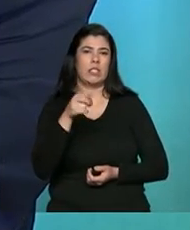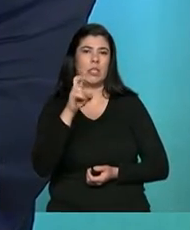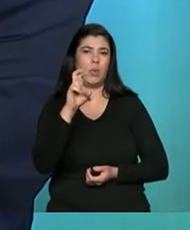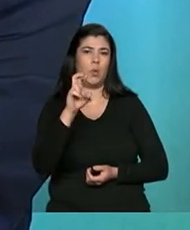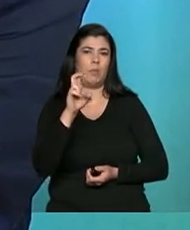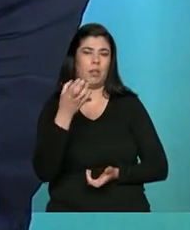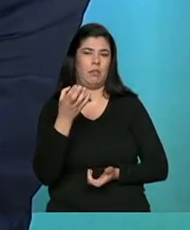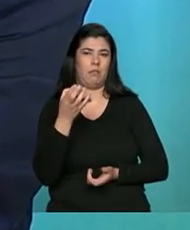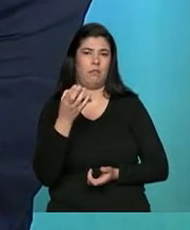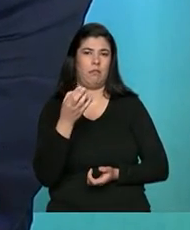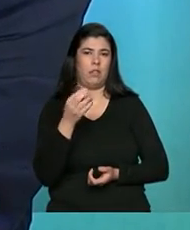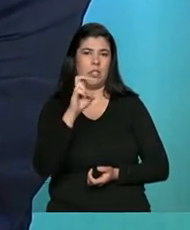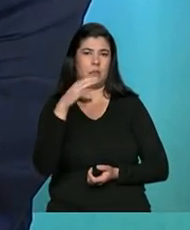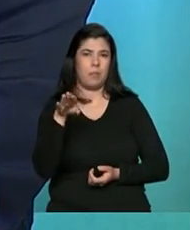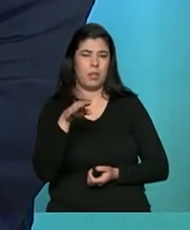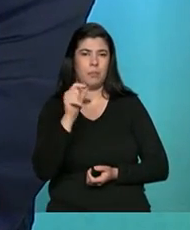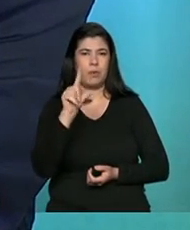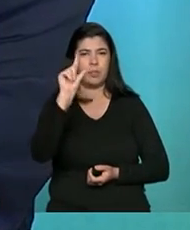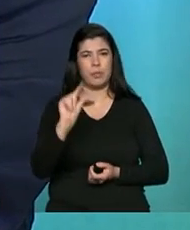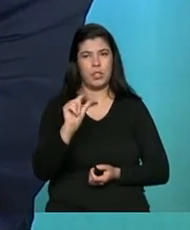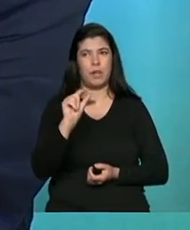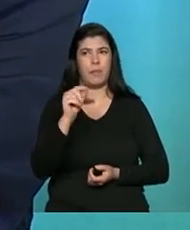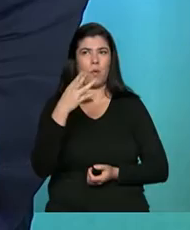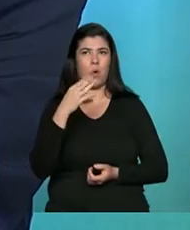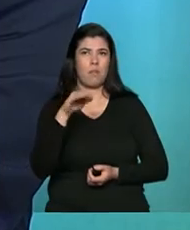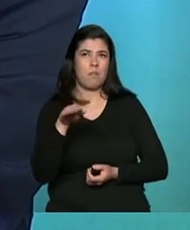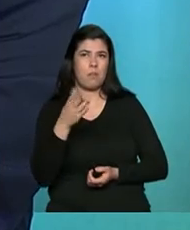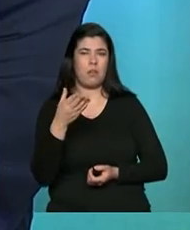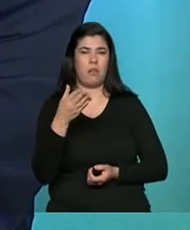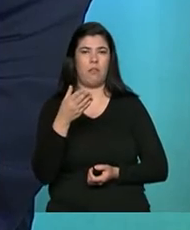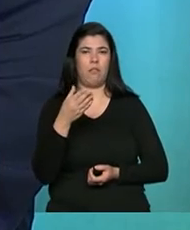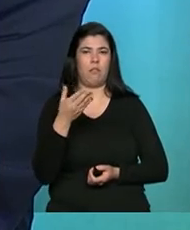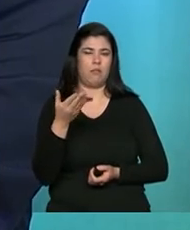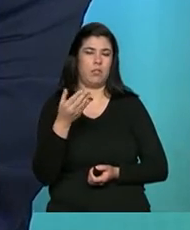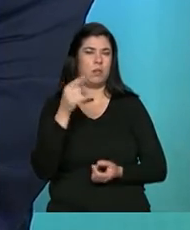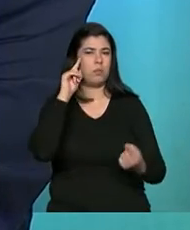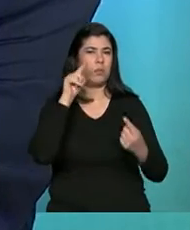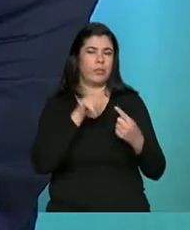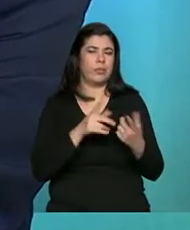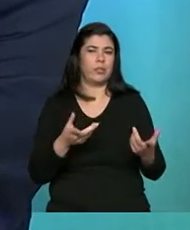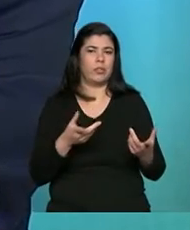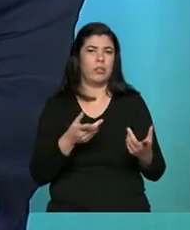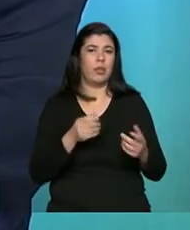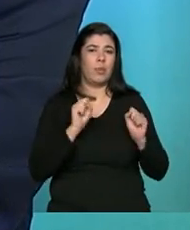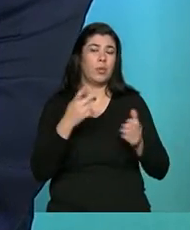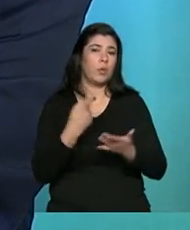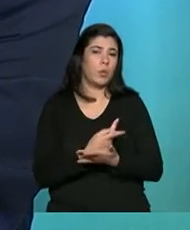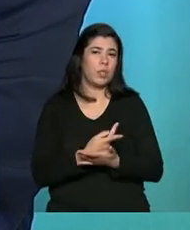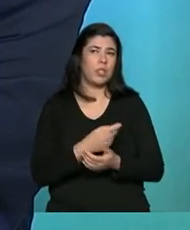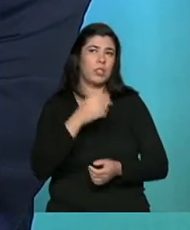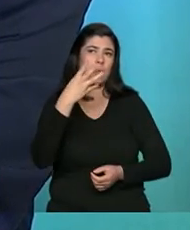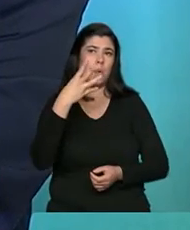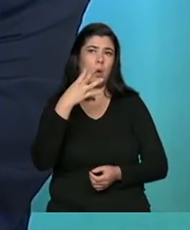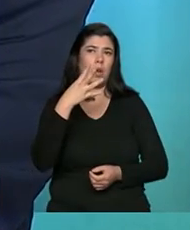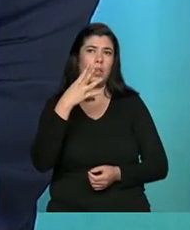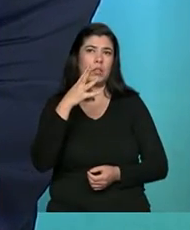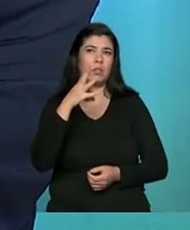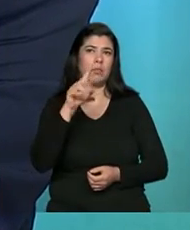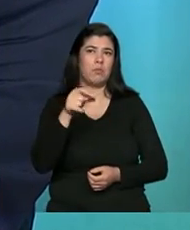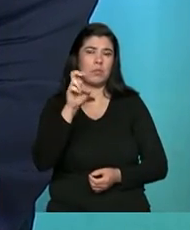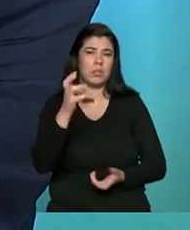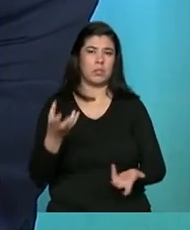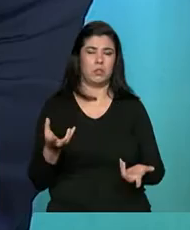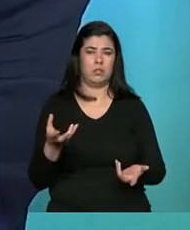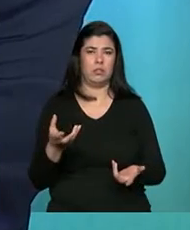para 5 ela pode reduzir para quatro e meio na nossa expectativa pode ser até que seja quatro e meio agora